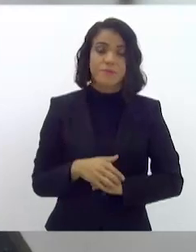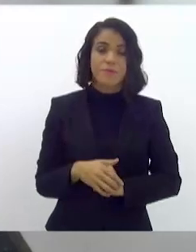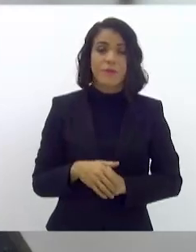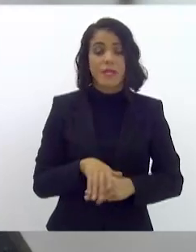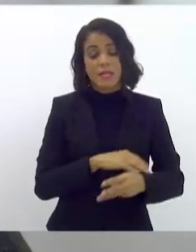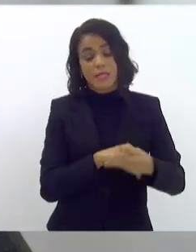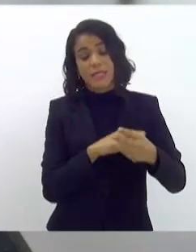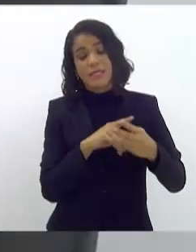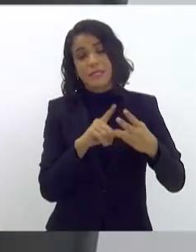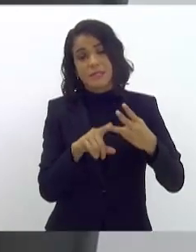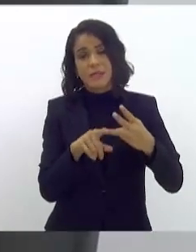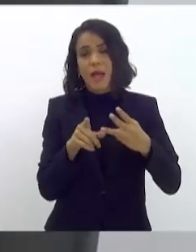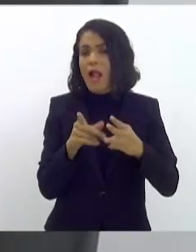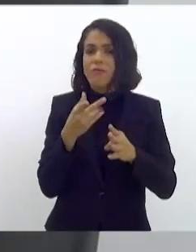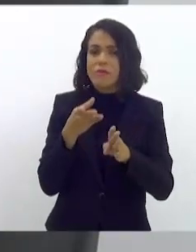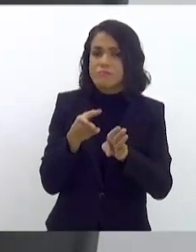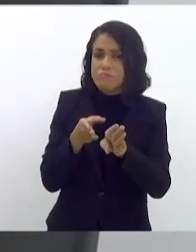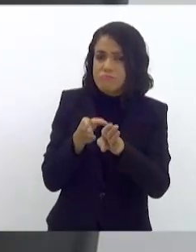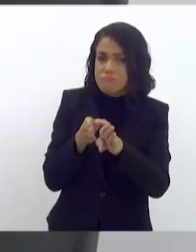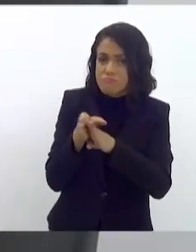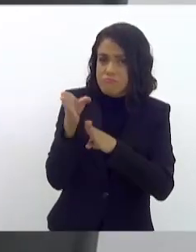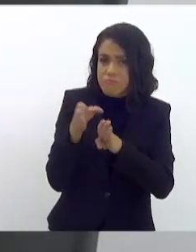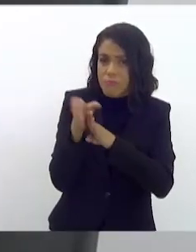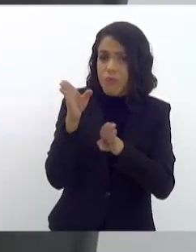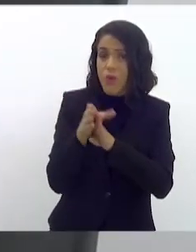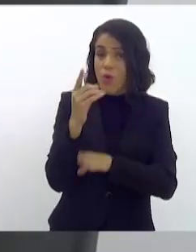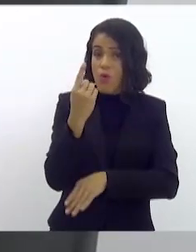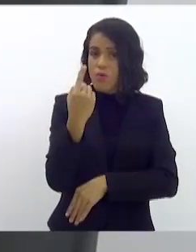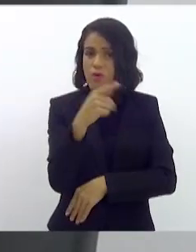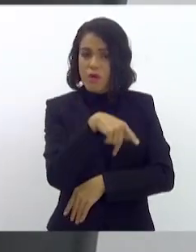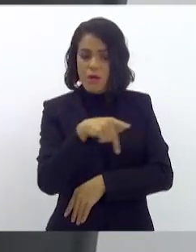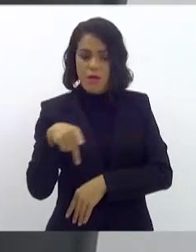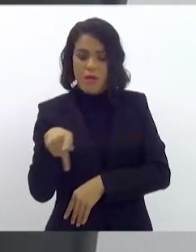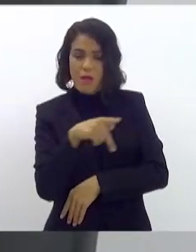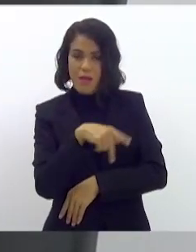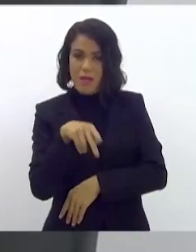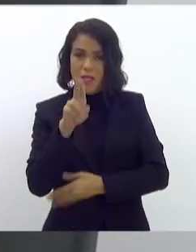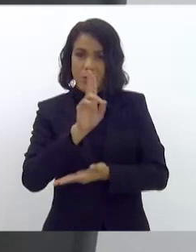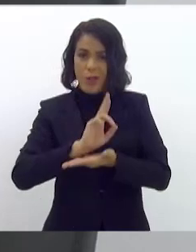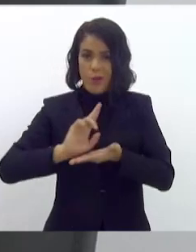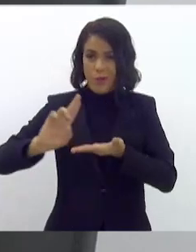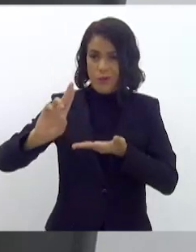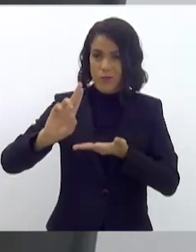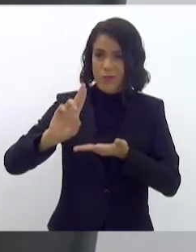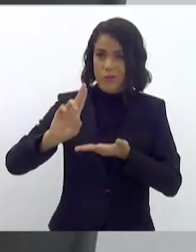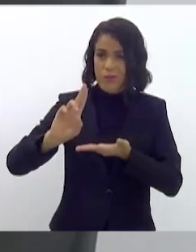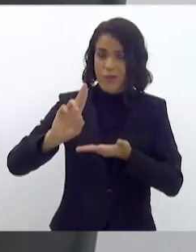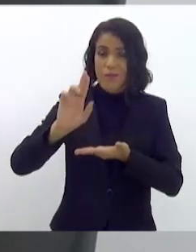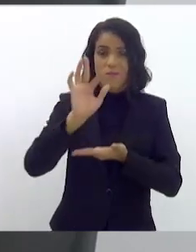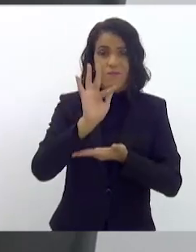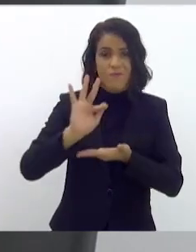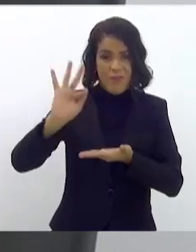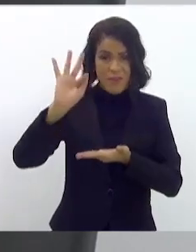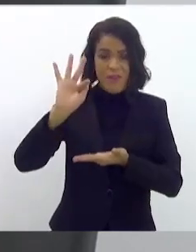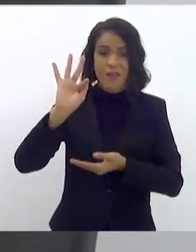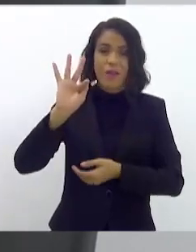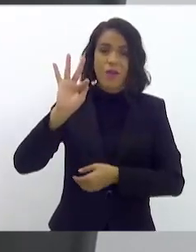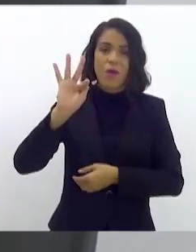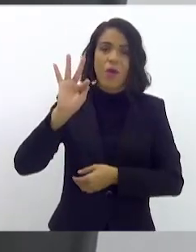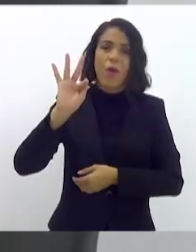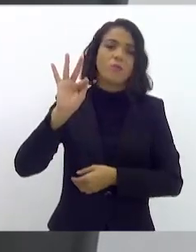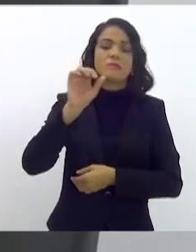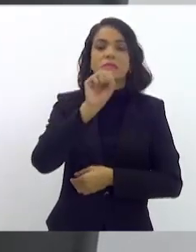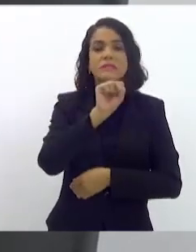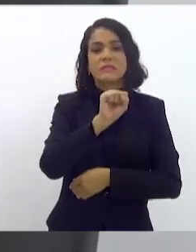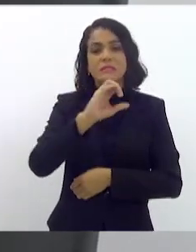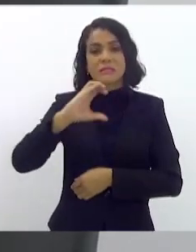faz aqui a indicação de uma professora da Universidade Federal de Santa